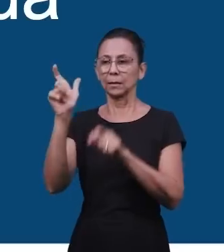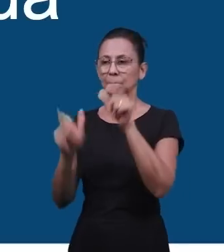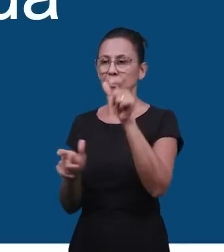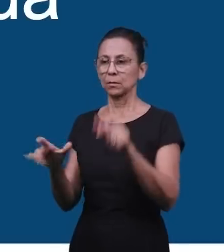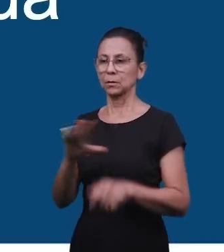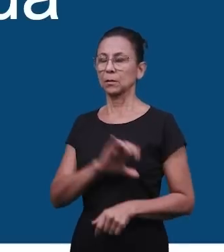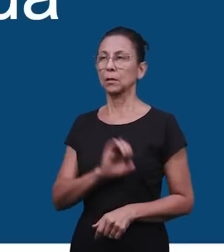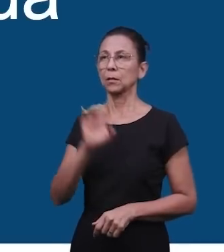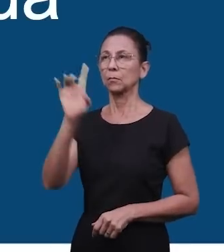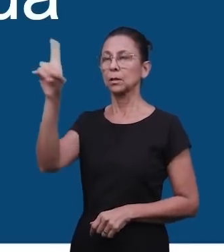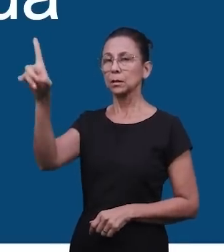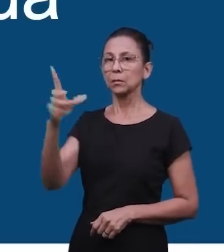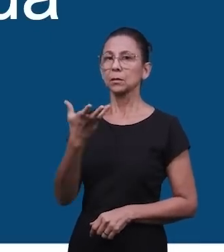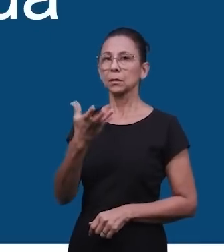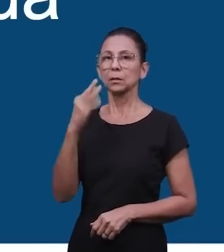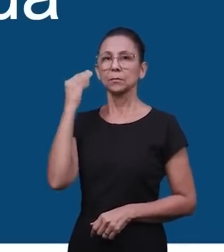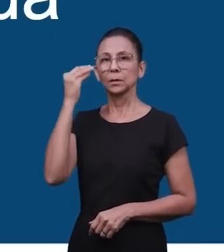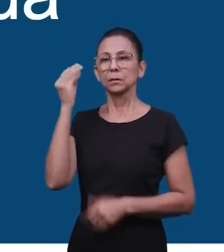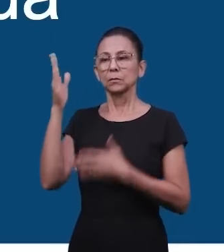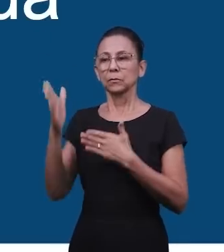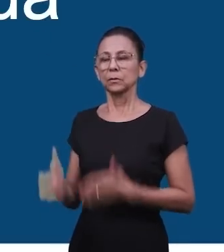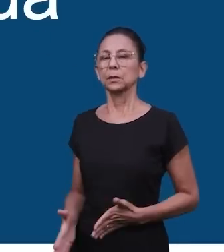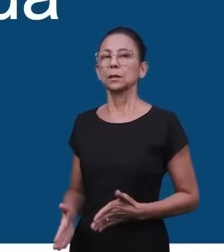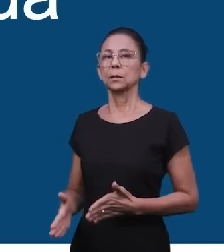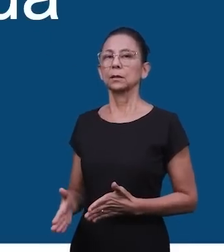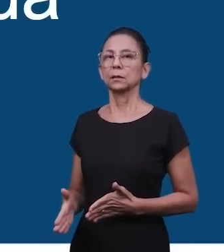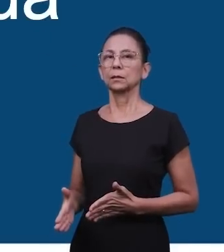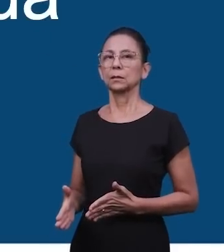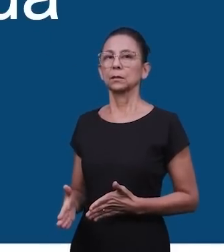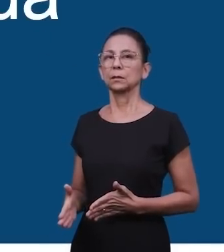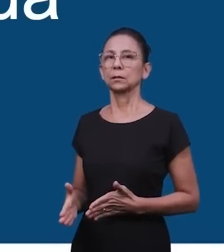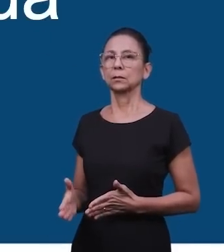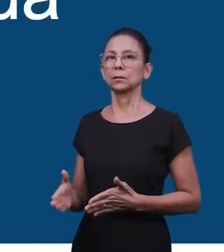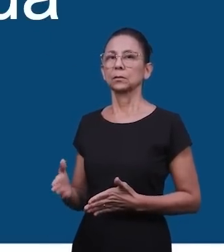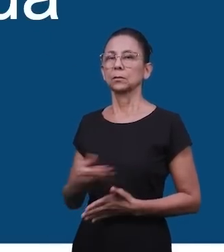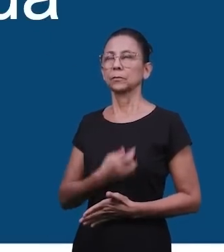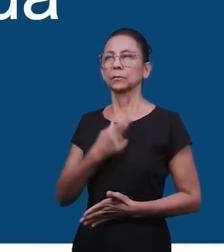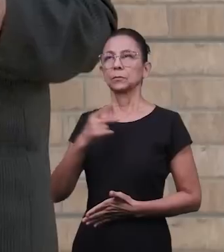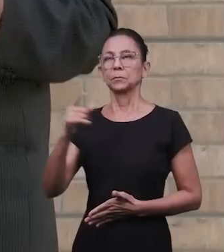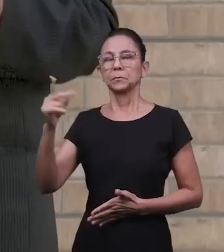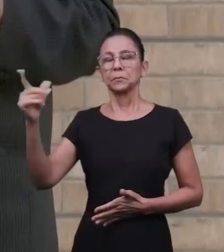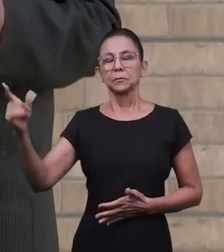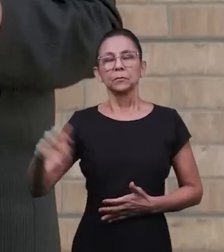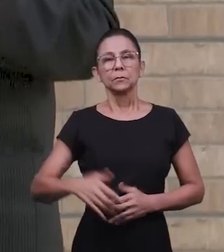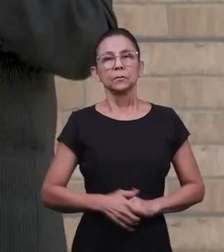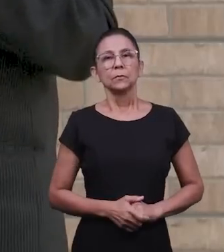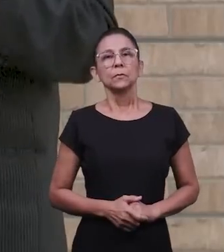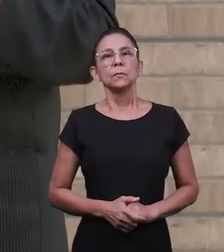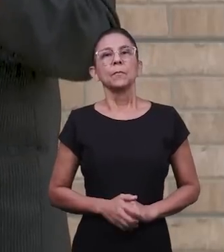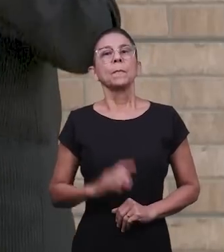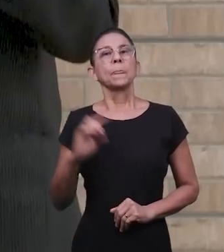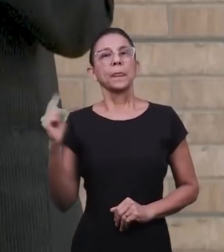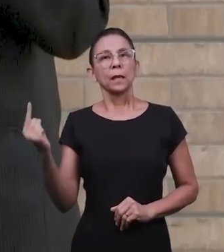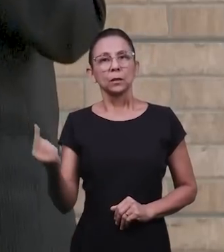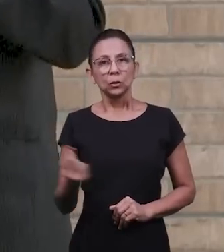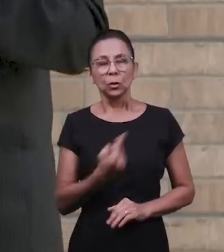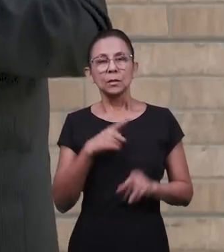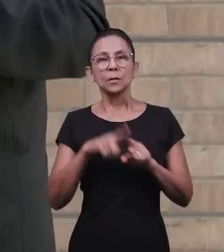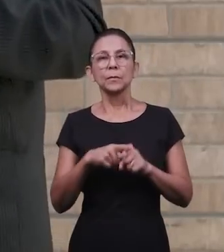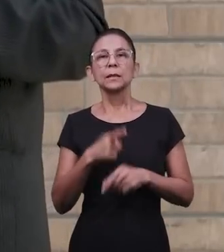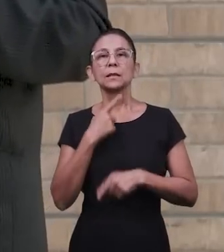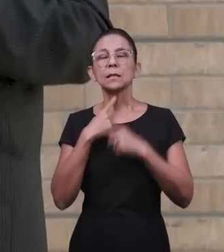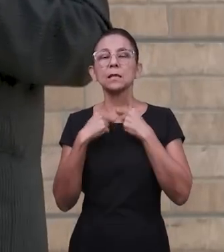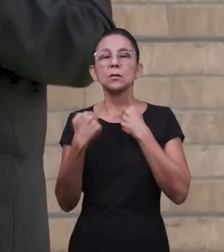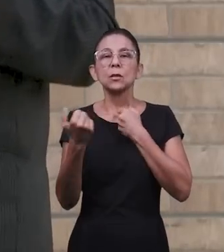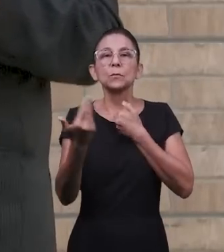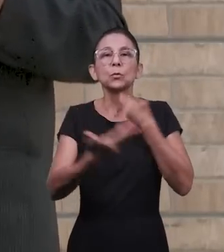experiência de fidelidade, obediência e vida eterna. É dessa forma que queremos te acolher